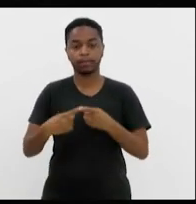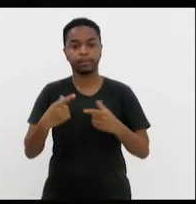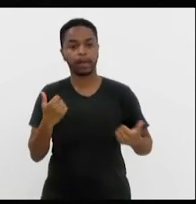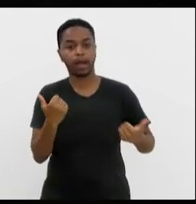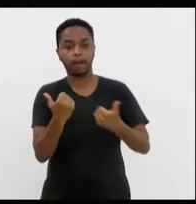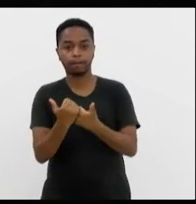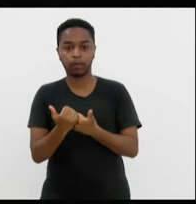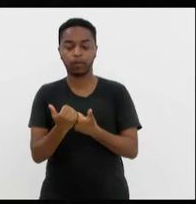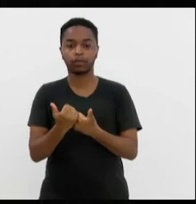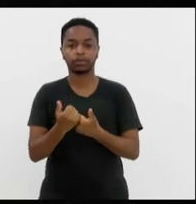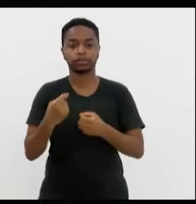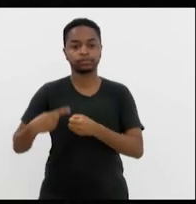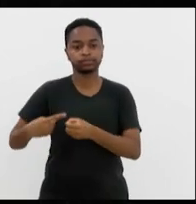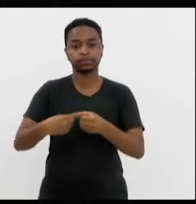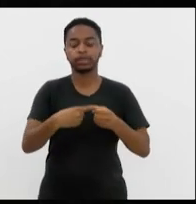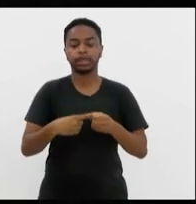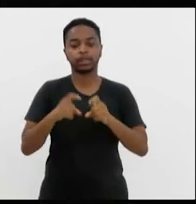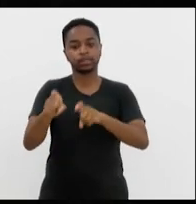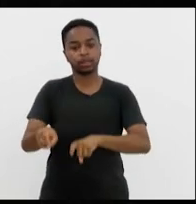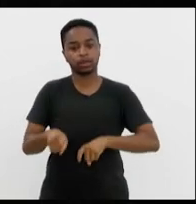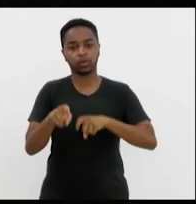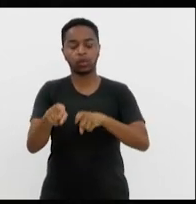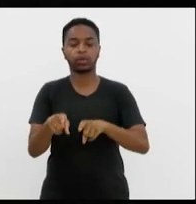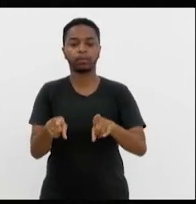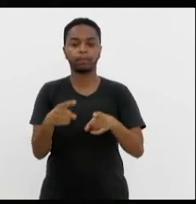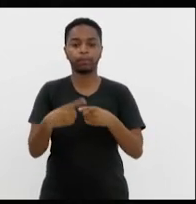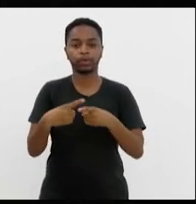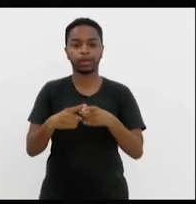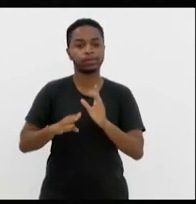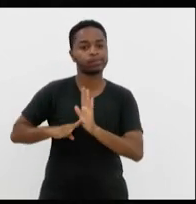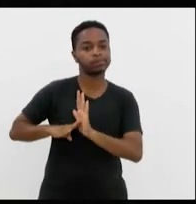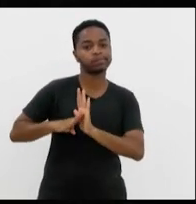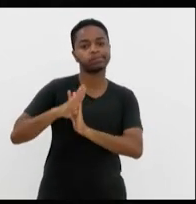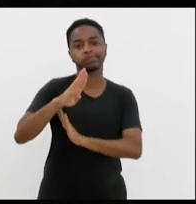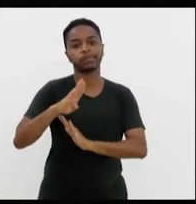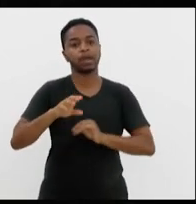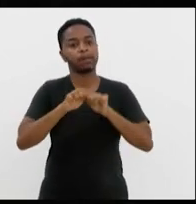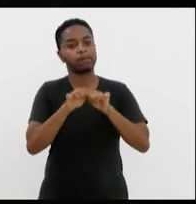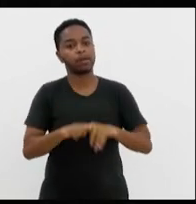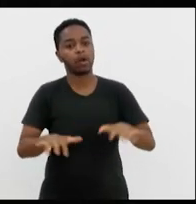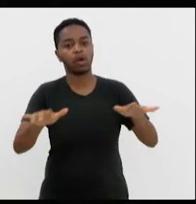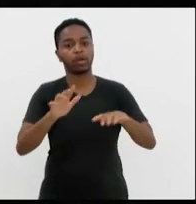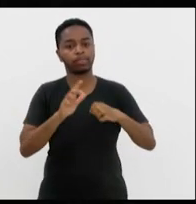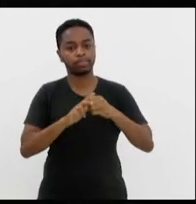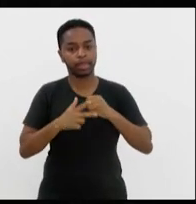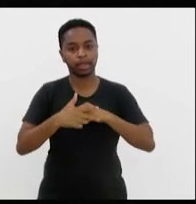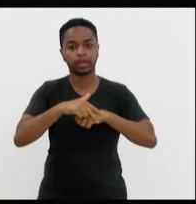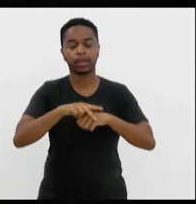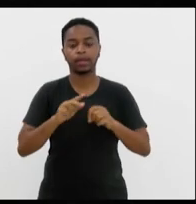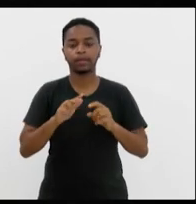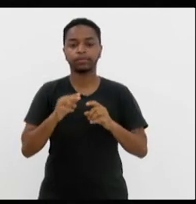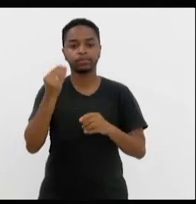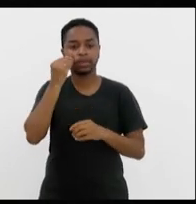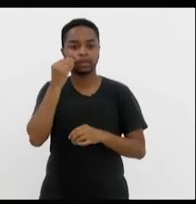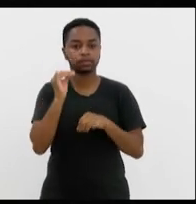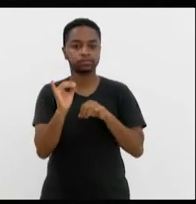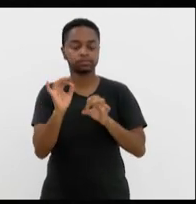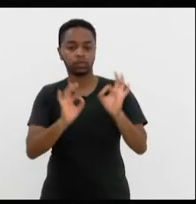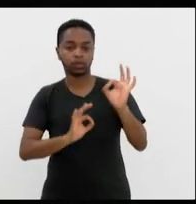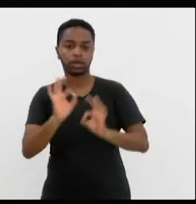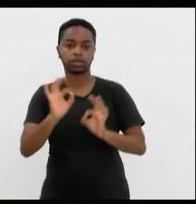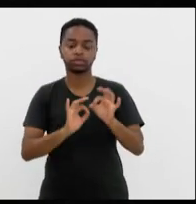apoio a municípios do interior com alta incidência de dengue, por meio da instalação de estrutura